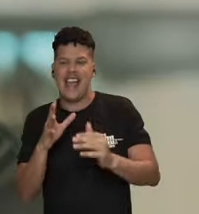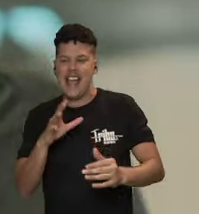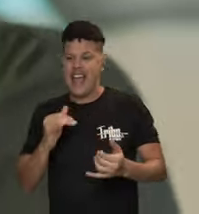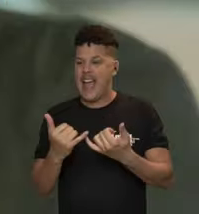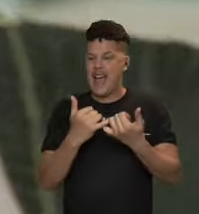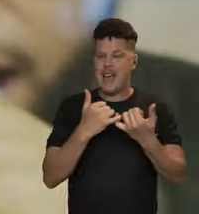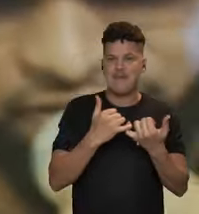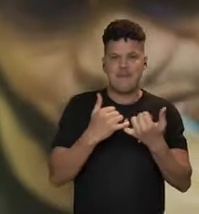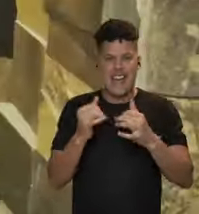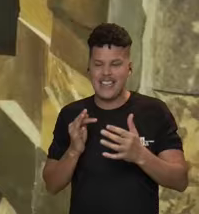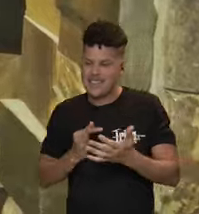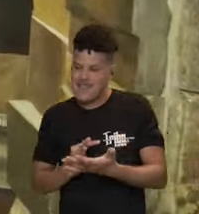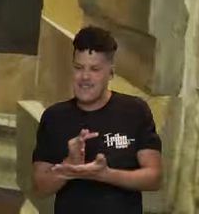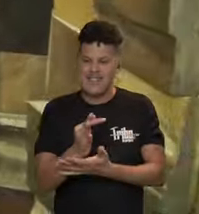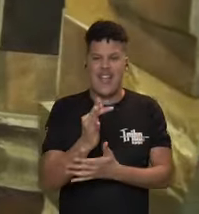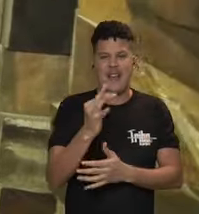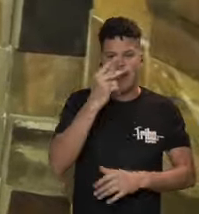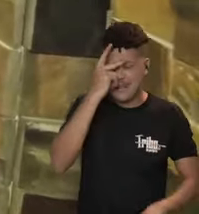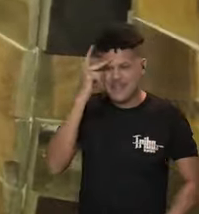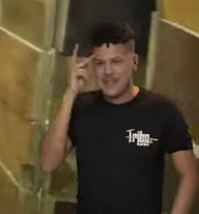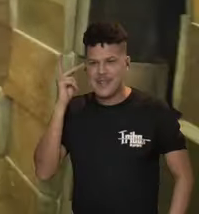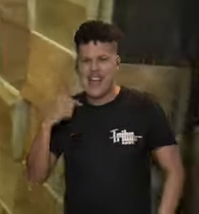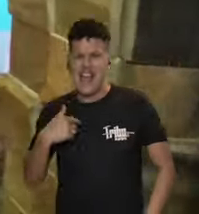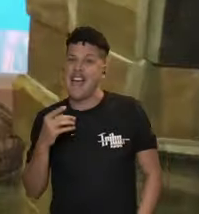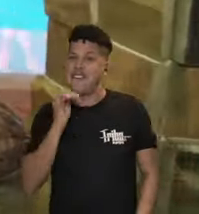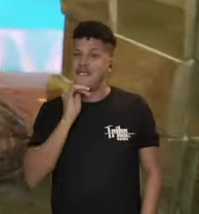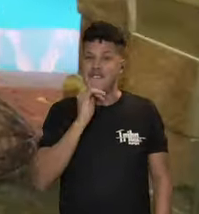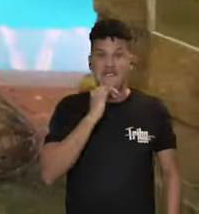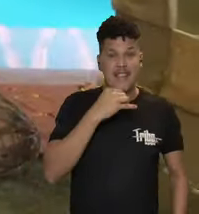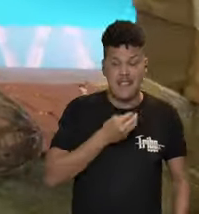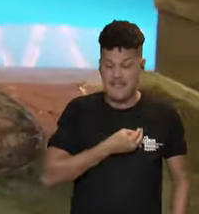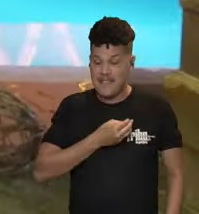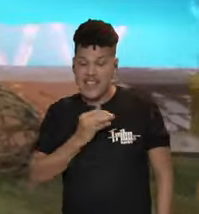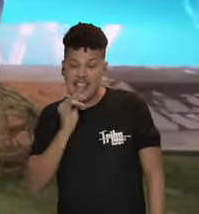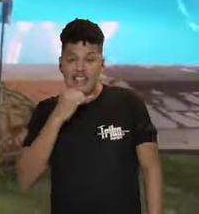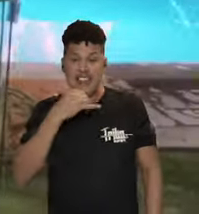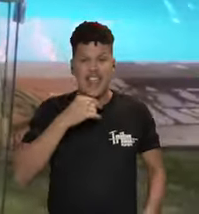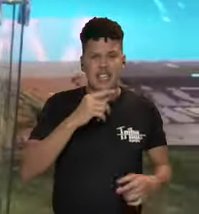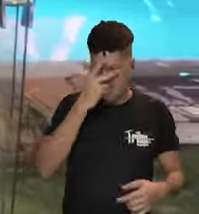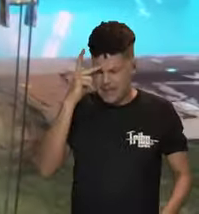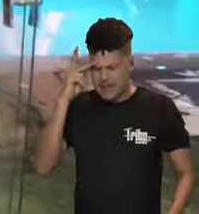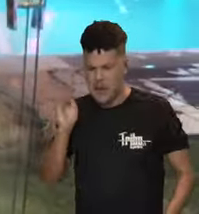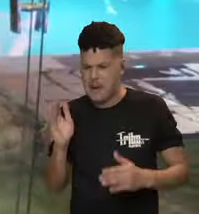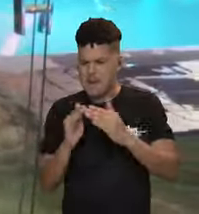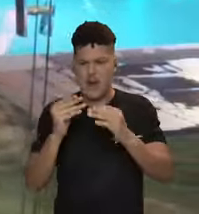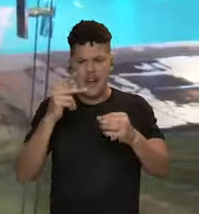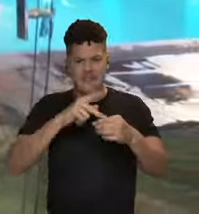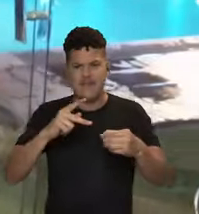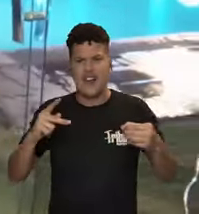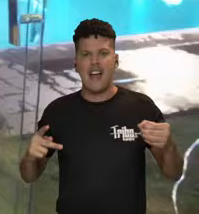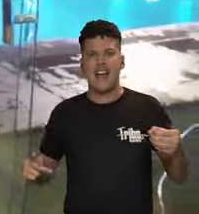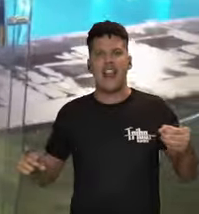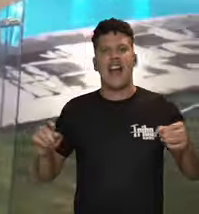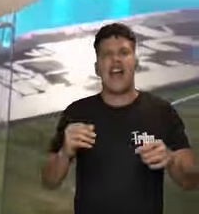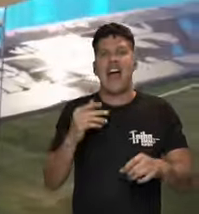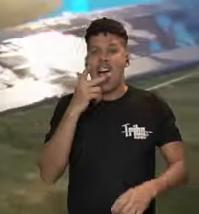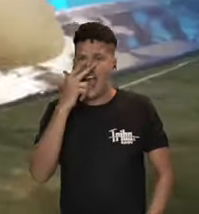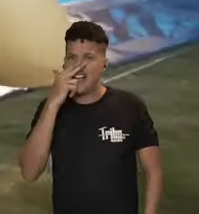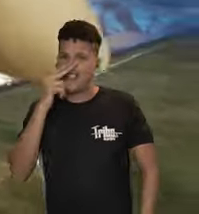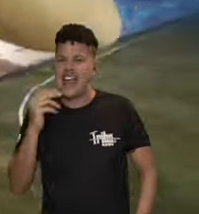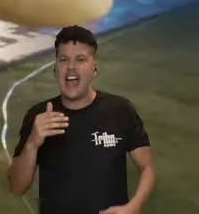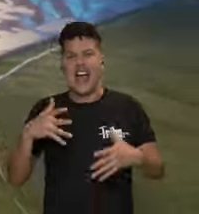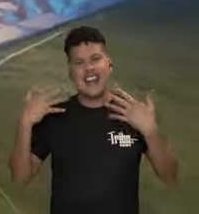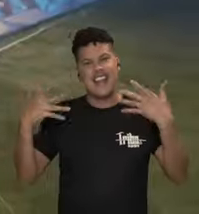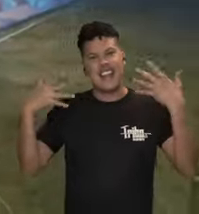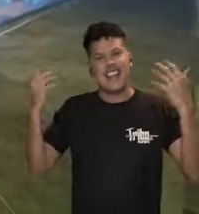pros aliados. A vida é bem mais triste, pá. Quem é favelado, mas acha que a alegria tá no carro do nada. E eu